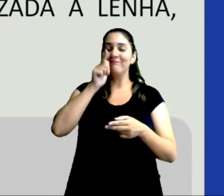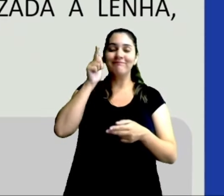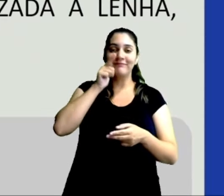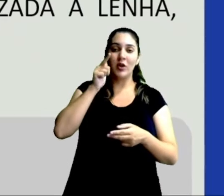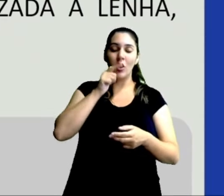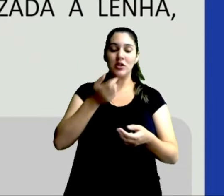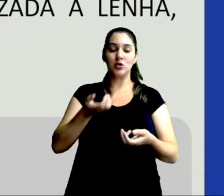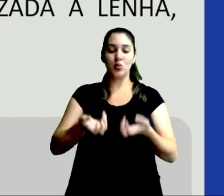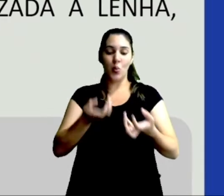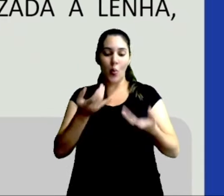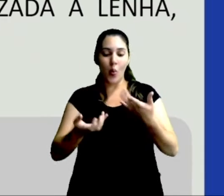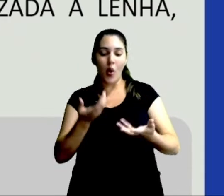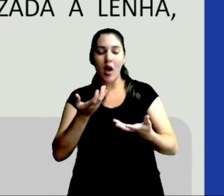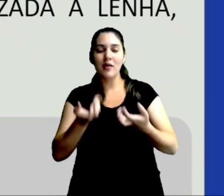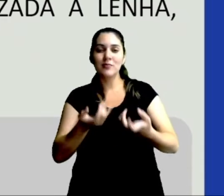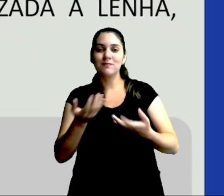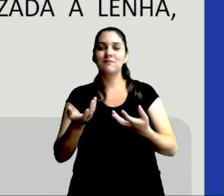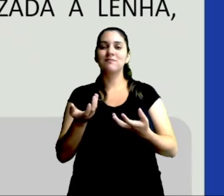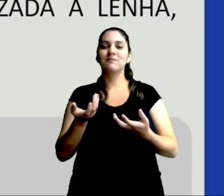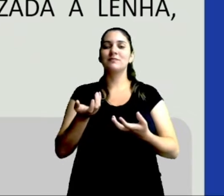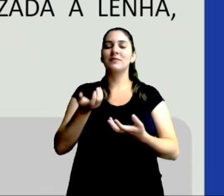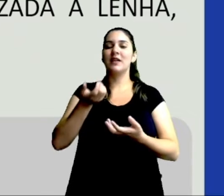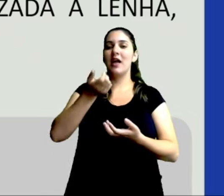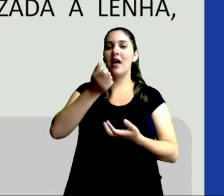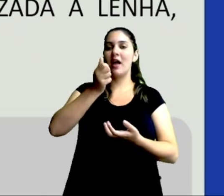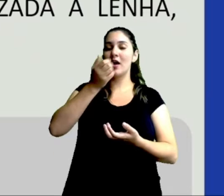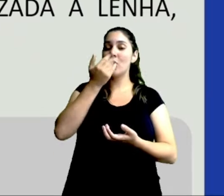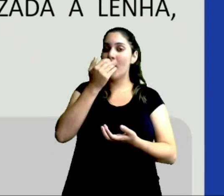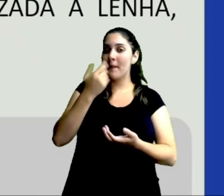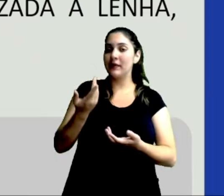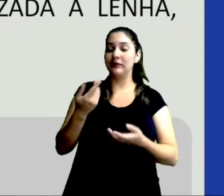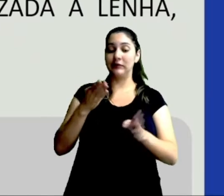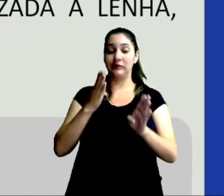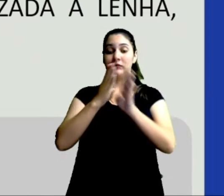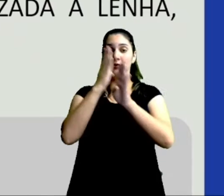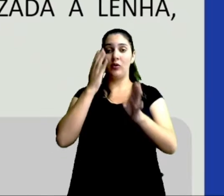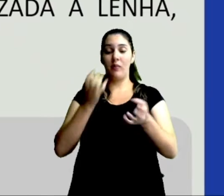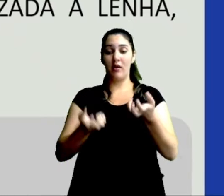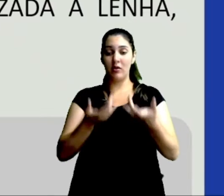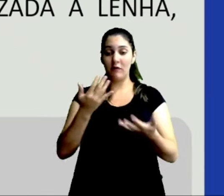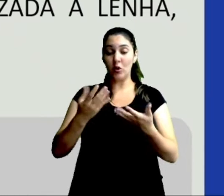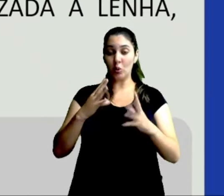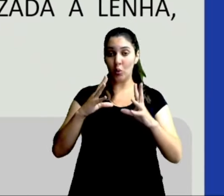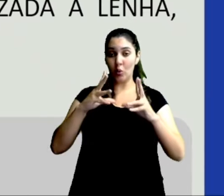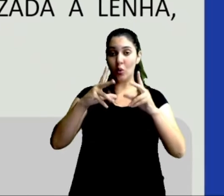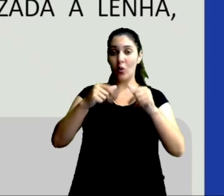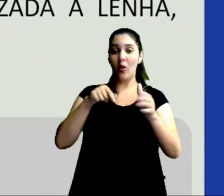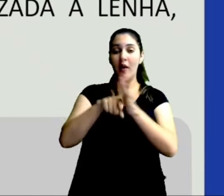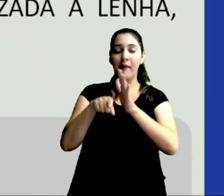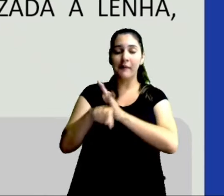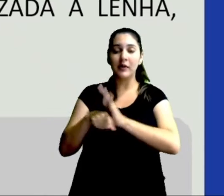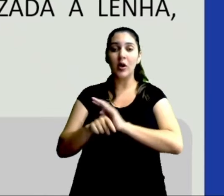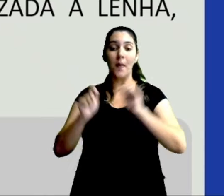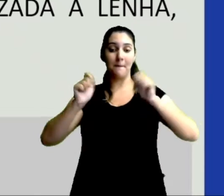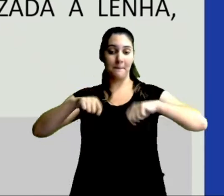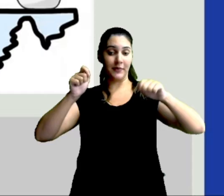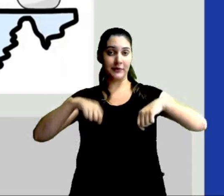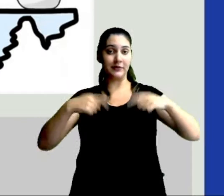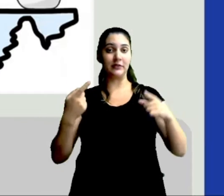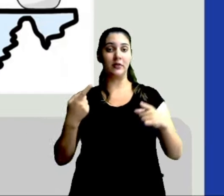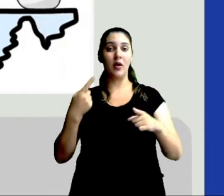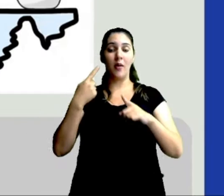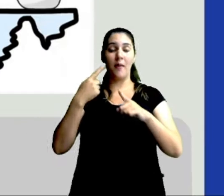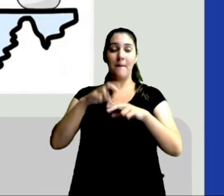conseguirem cozir ou assar alimentos, e a partir da descoberta do fogo, todas essas questões foram possíveis graças